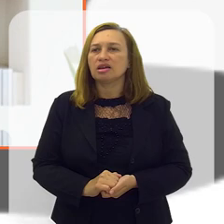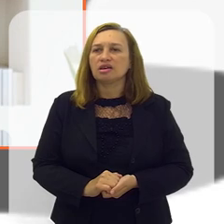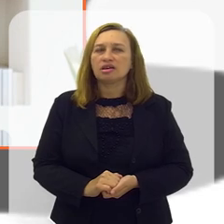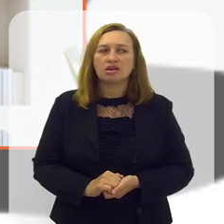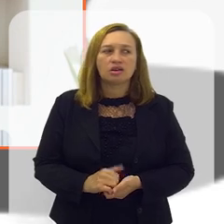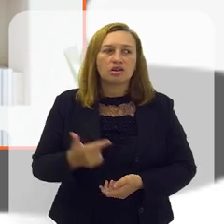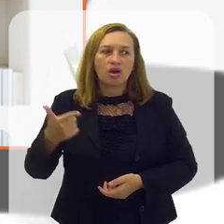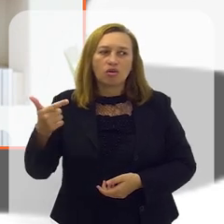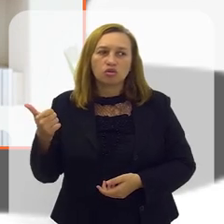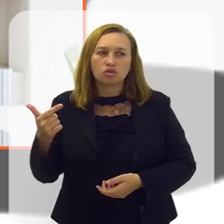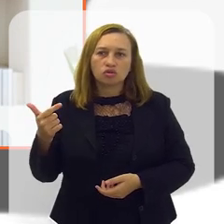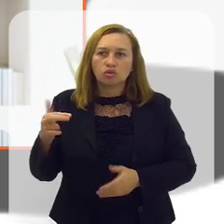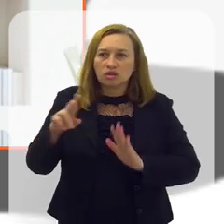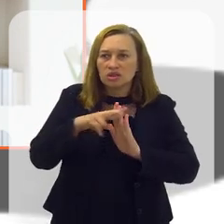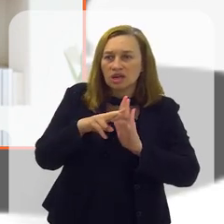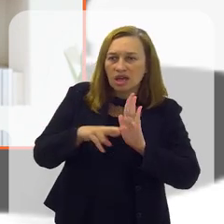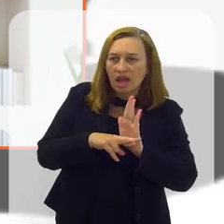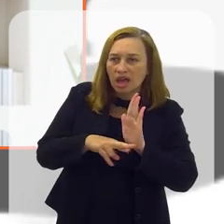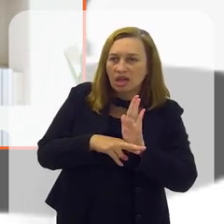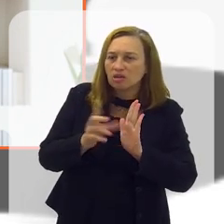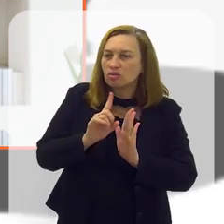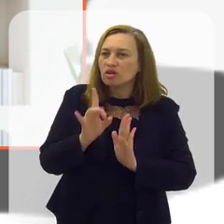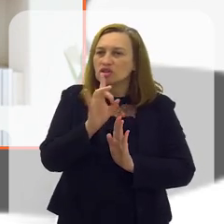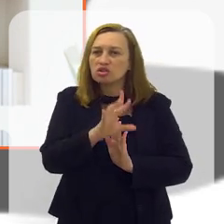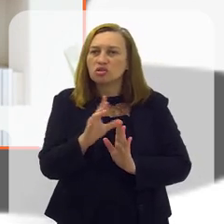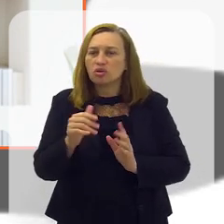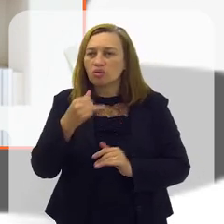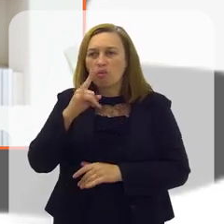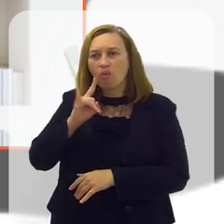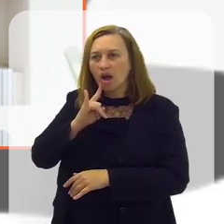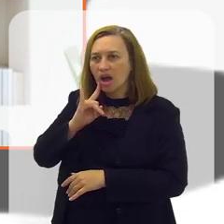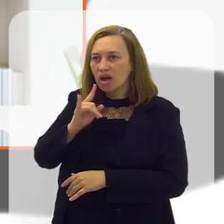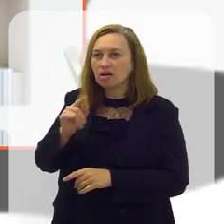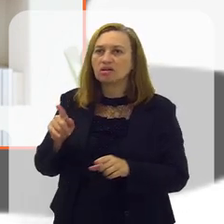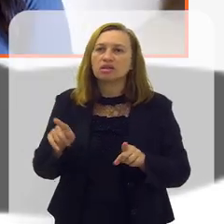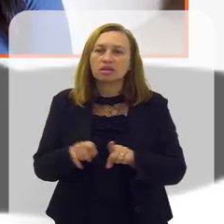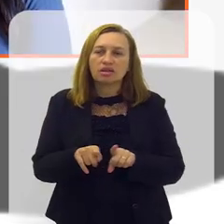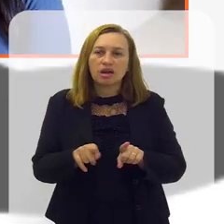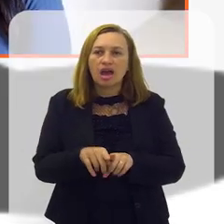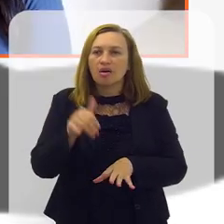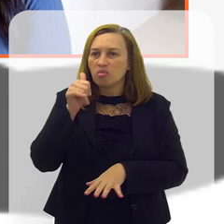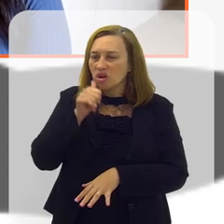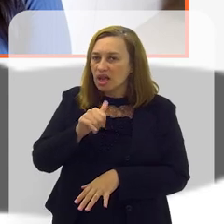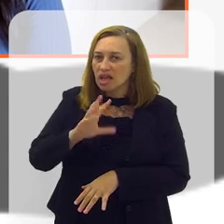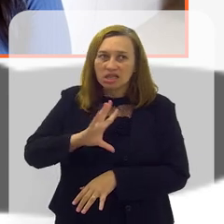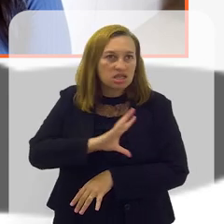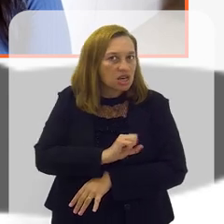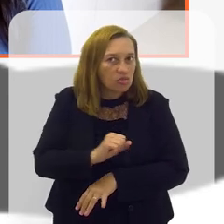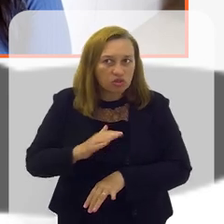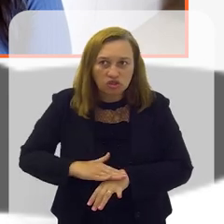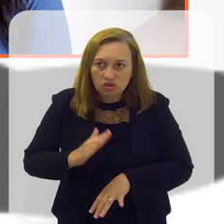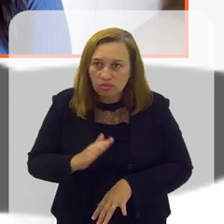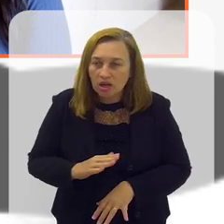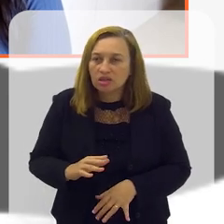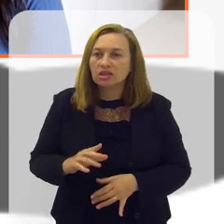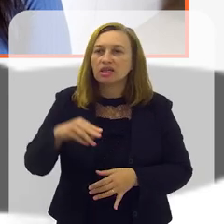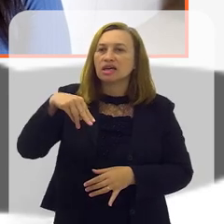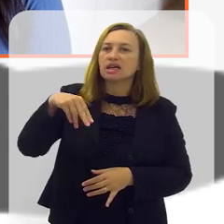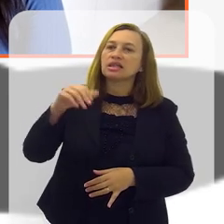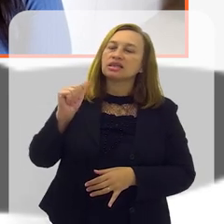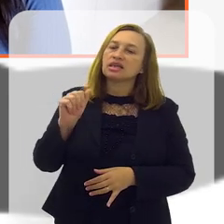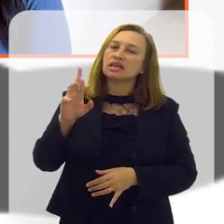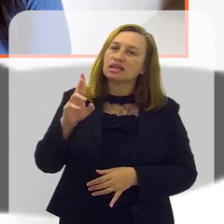é uma fórmula, os 12 passos, porque não é só nos alcoólicos, né? Nas mulheres que amam demais, êxito.